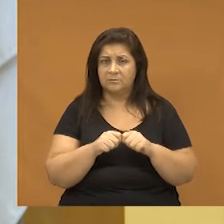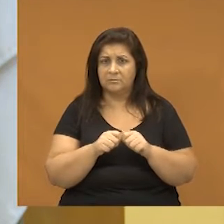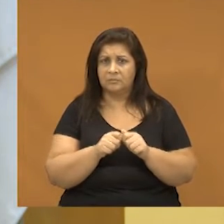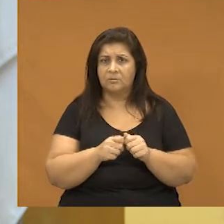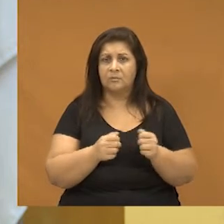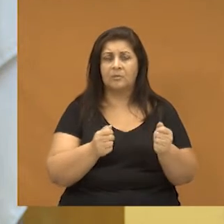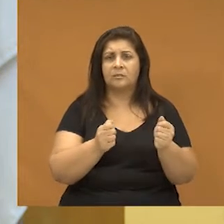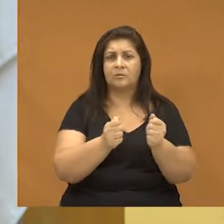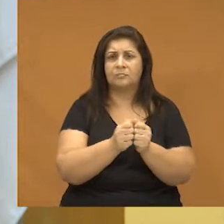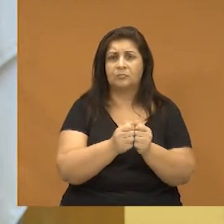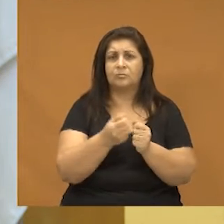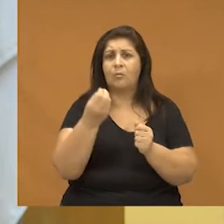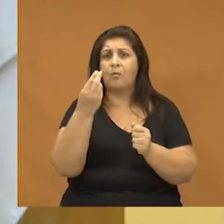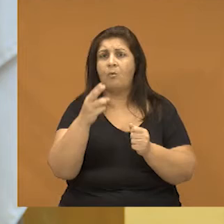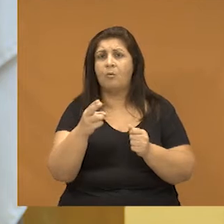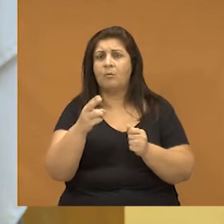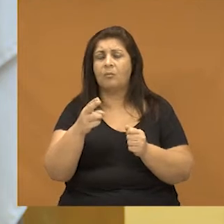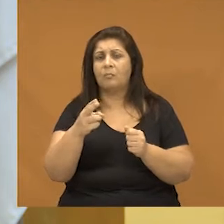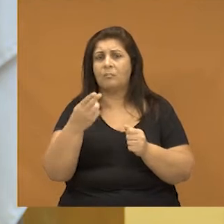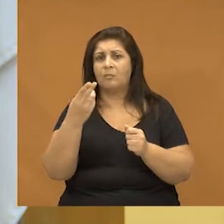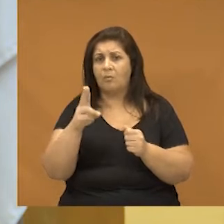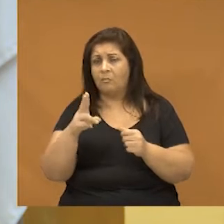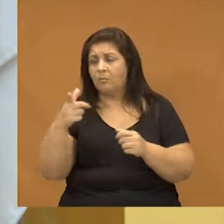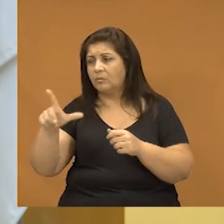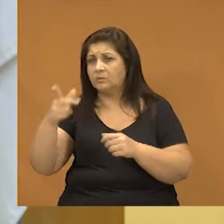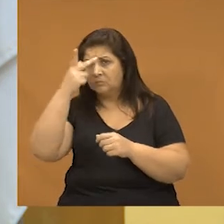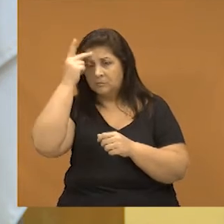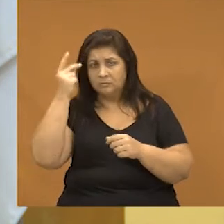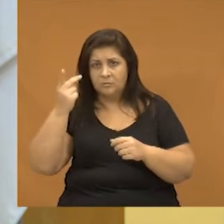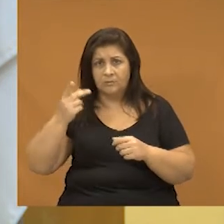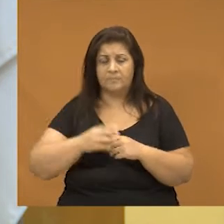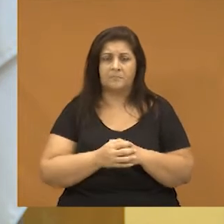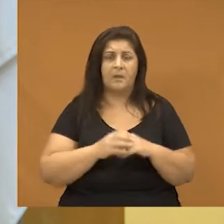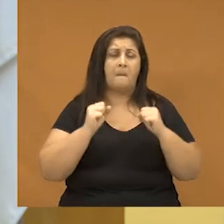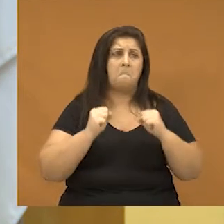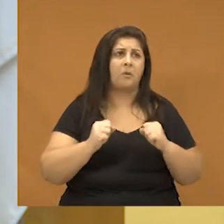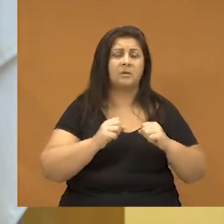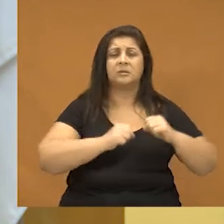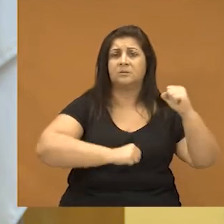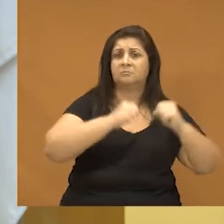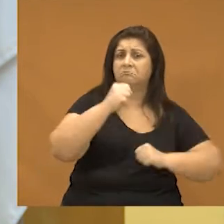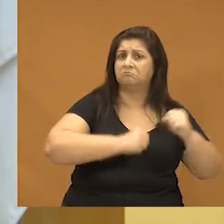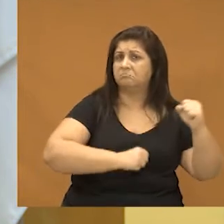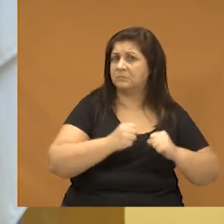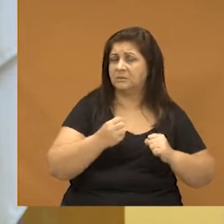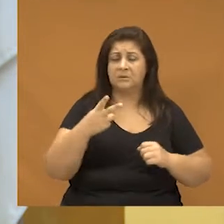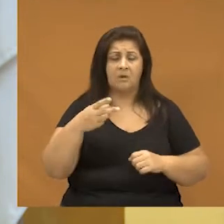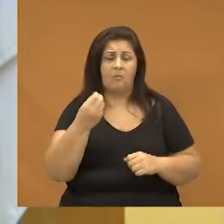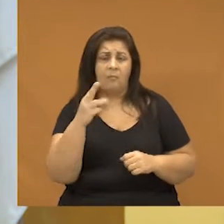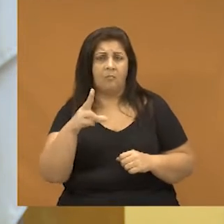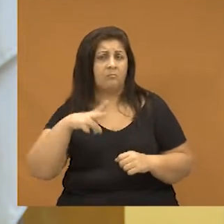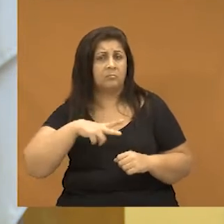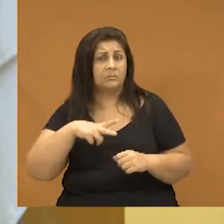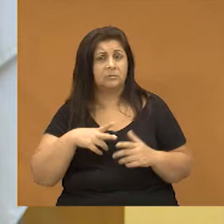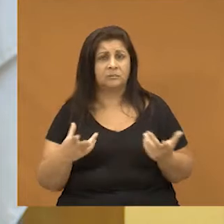diretamente ou através de terceiros, e também por pessoas físicas, jurídicas, de direito privado. No